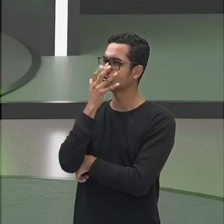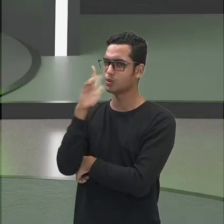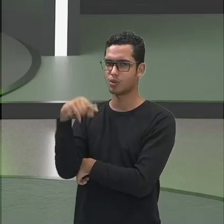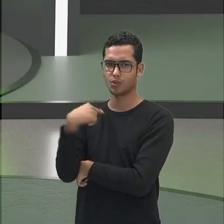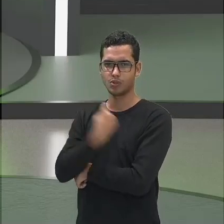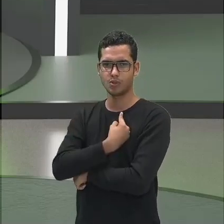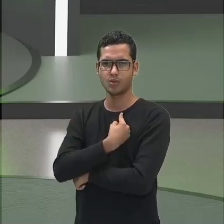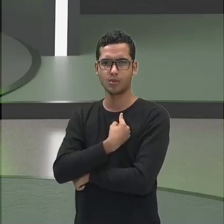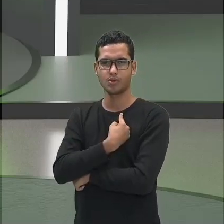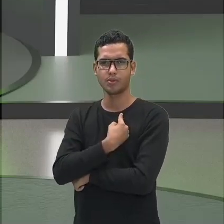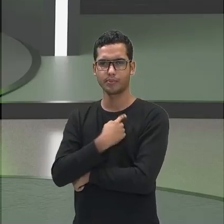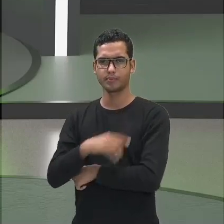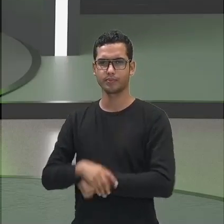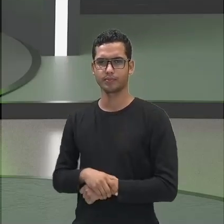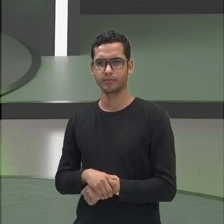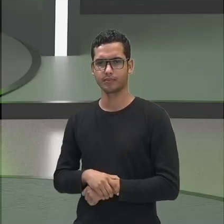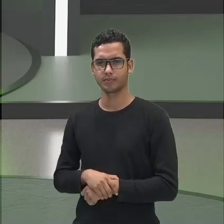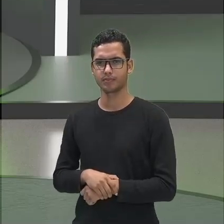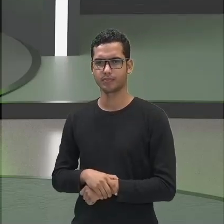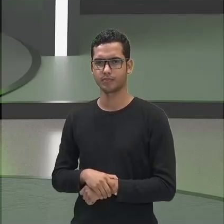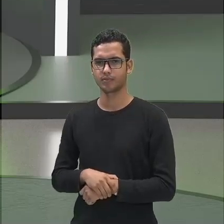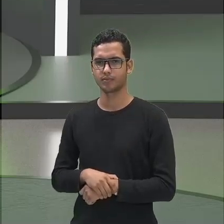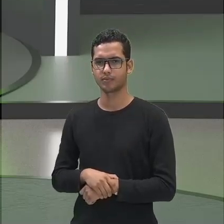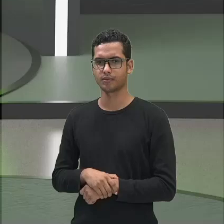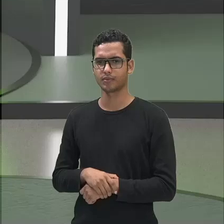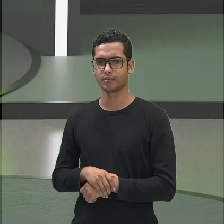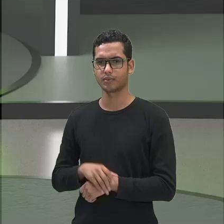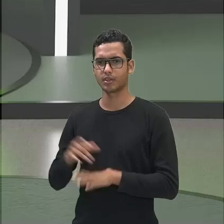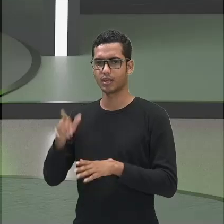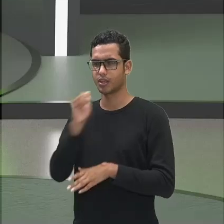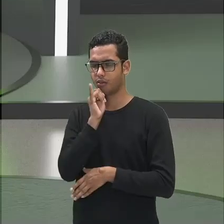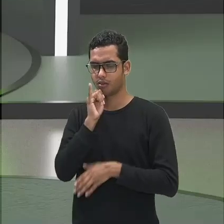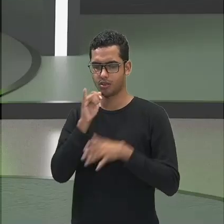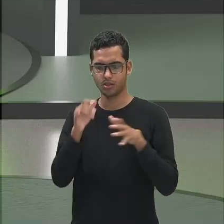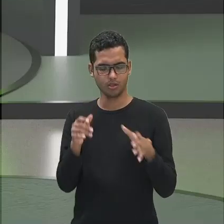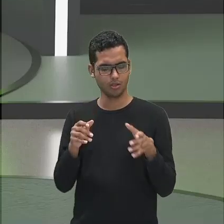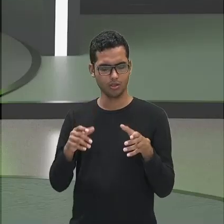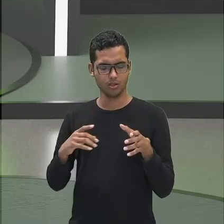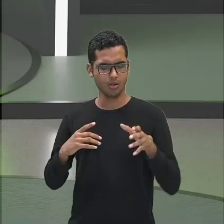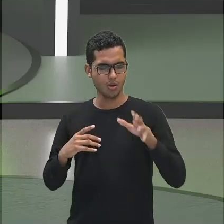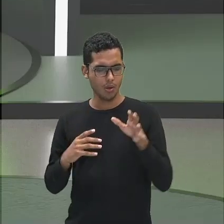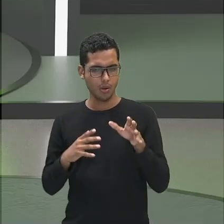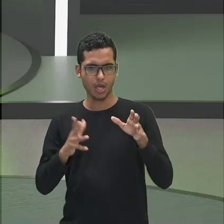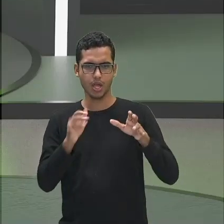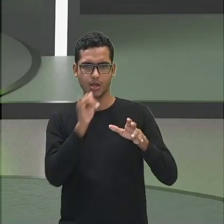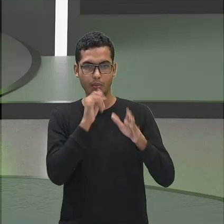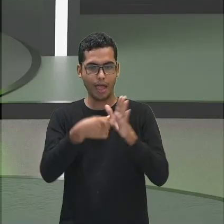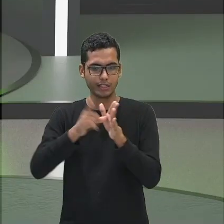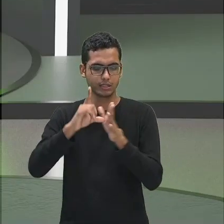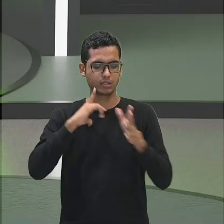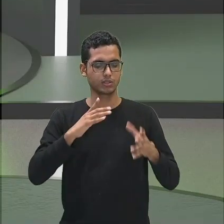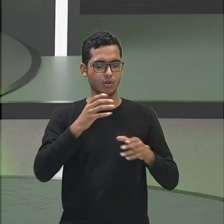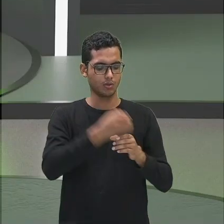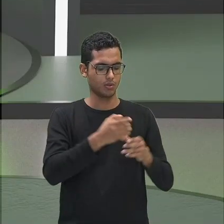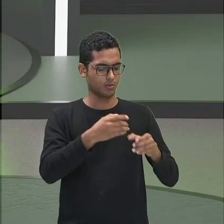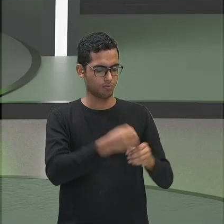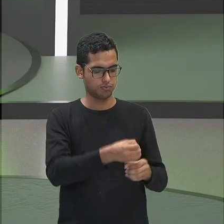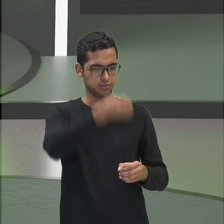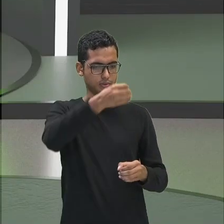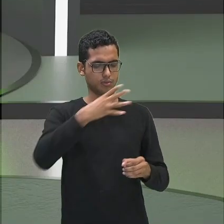mas as substâncias ali elas estão em contato, não é verdade? Para ativar, para ocorrer